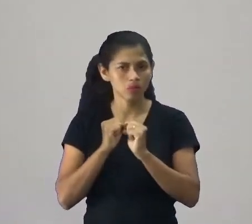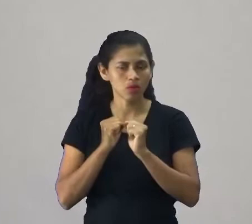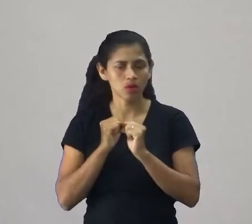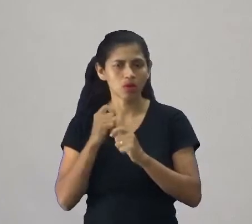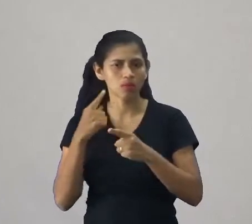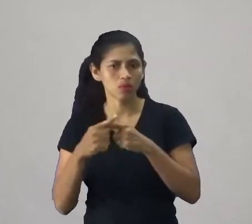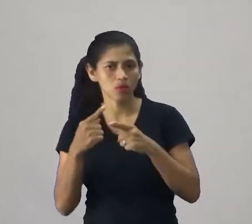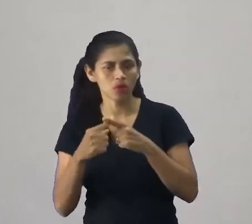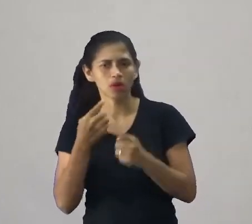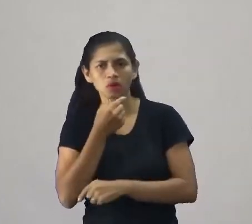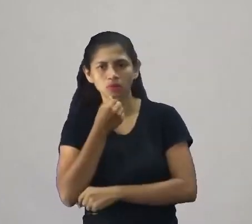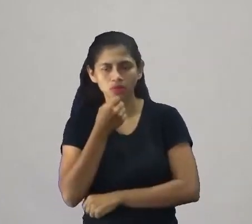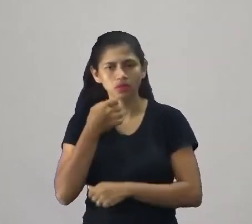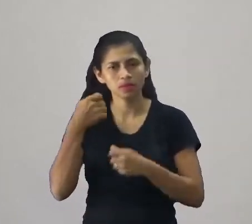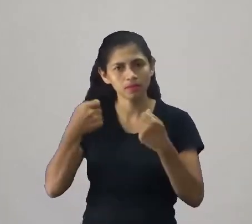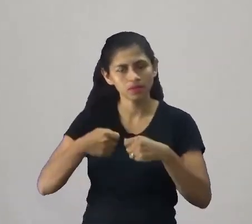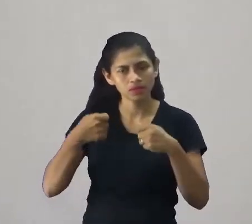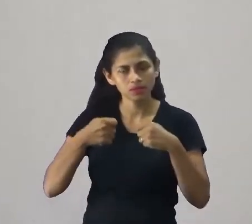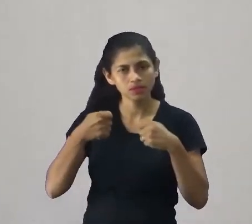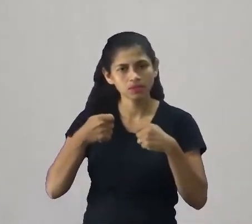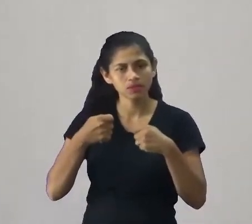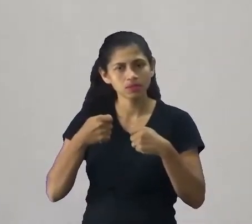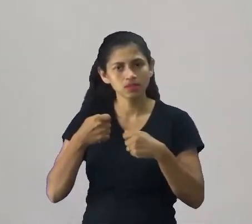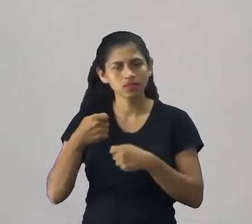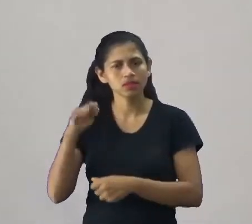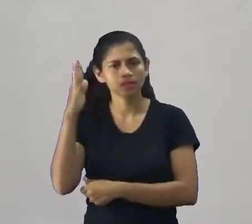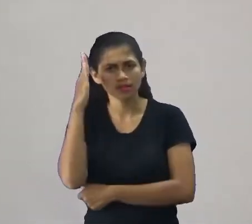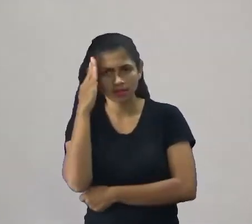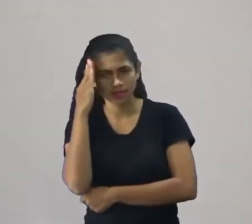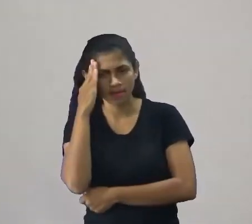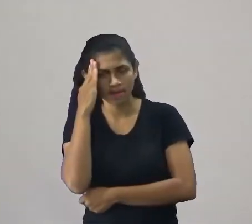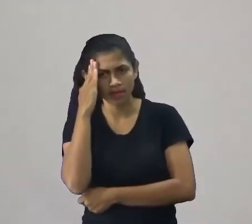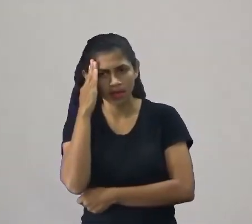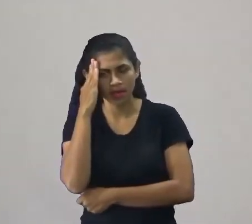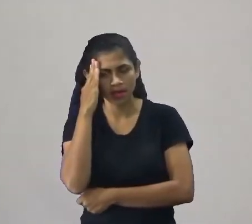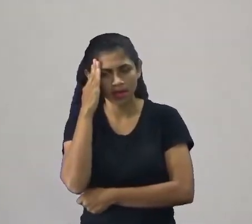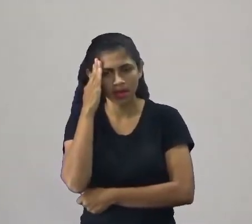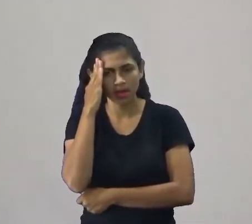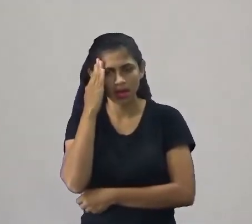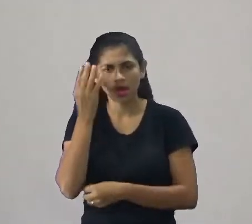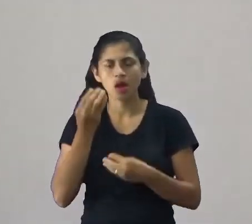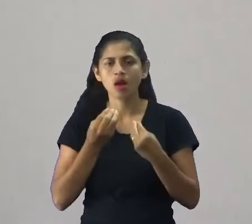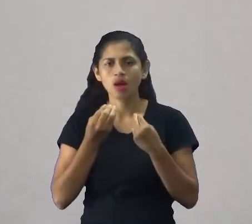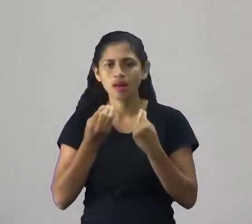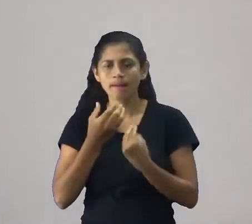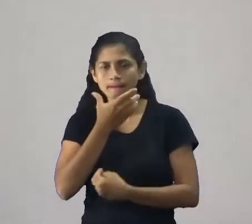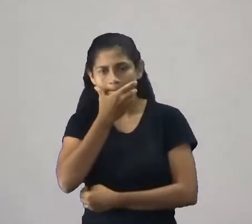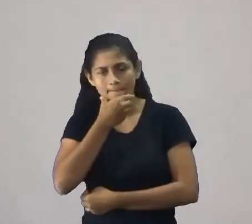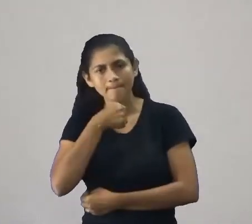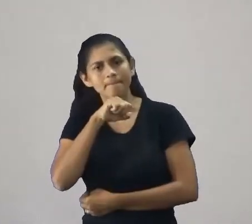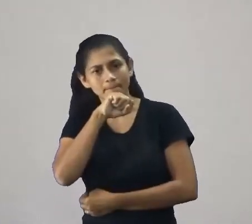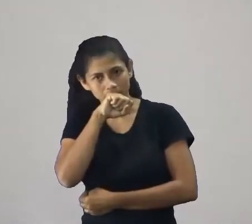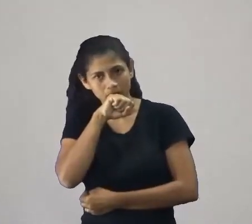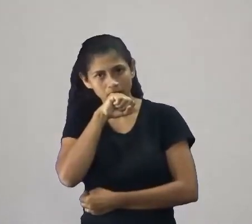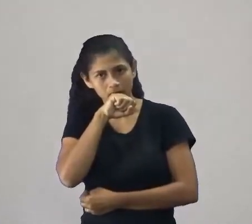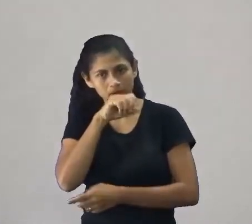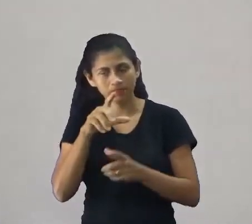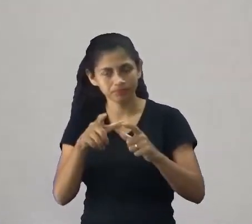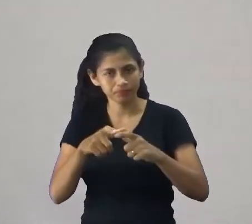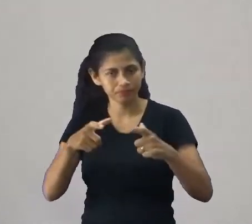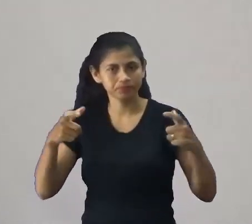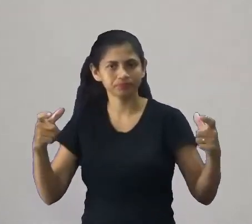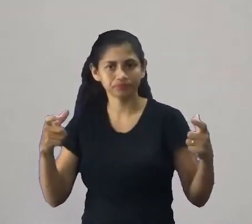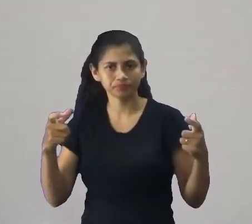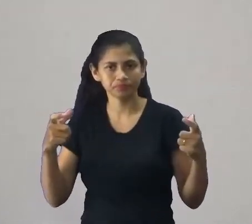podem brincar de boneca para aprender a ser pai. Olha que explosão de cabeça. Então, a partir do momento que você consegue ampliar e entender as